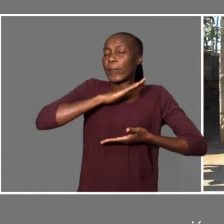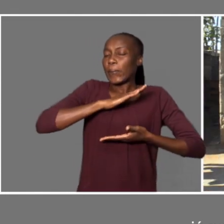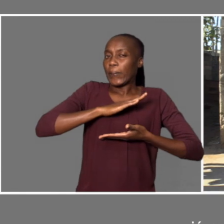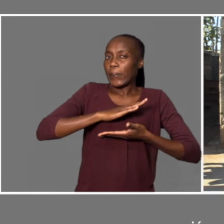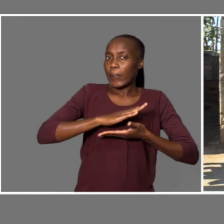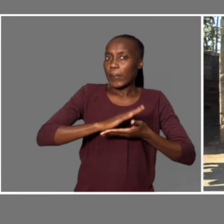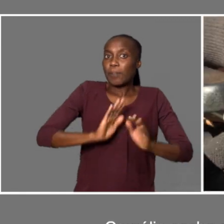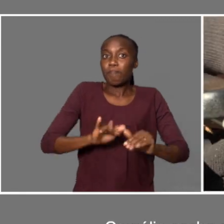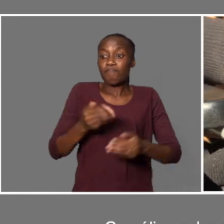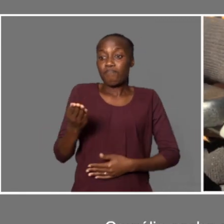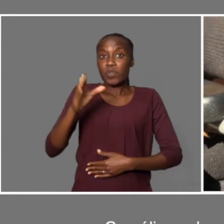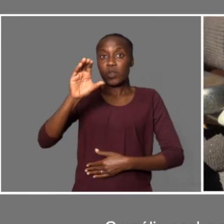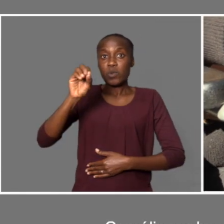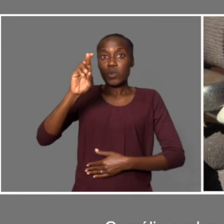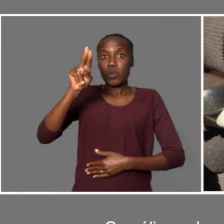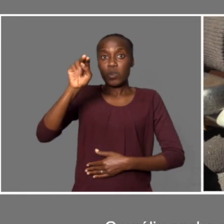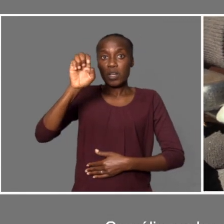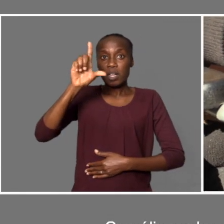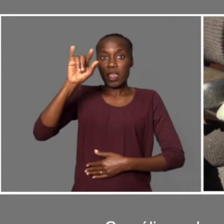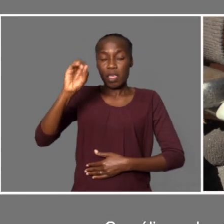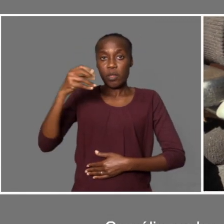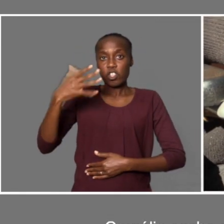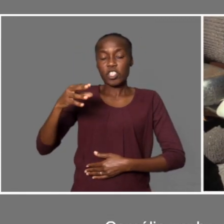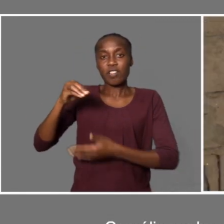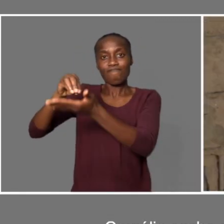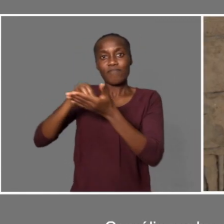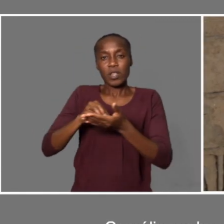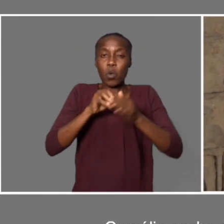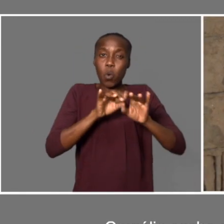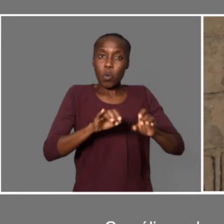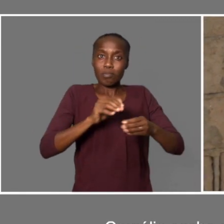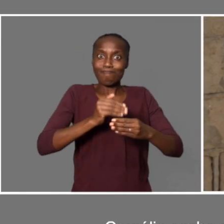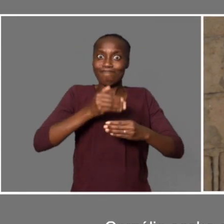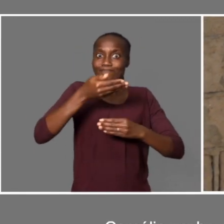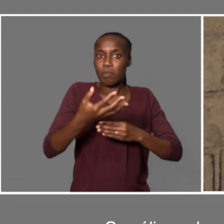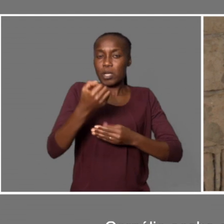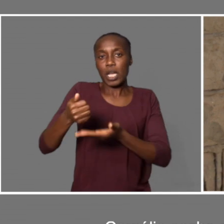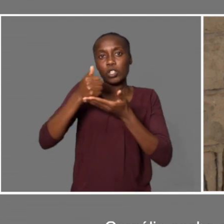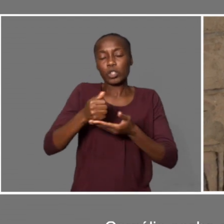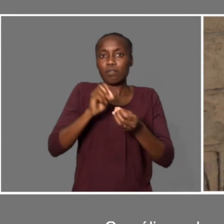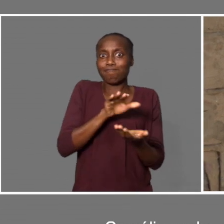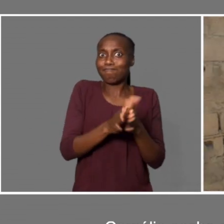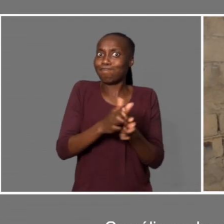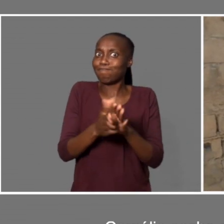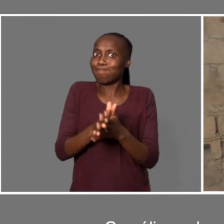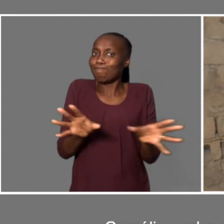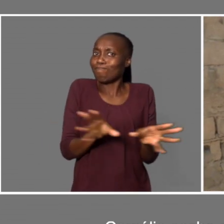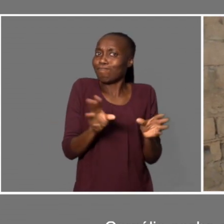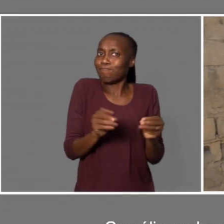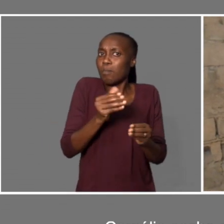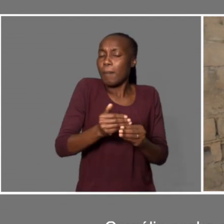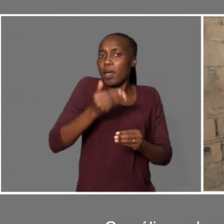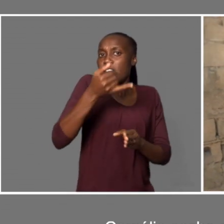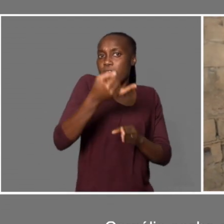de alívio. Cornelio acaba de receber um computador que o vai ajudar a realizar o trabalho do